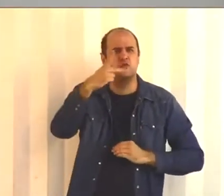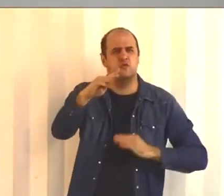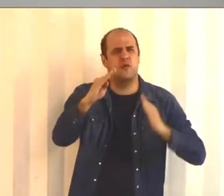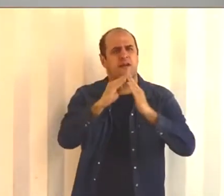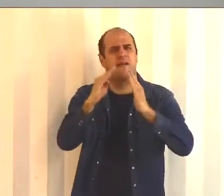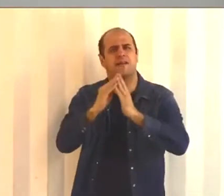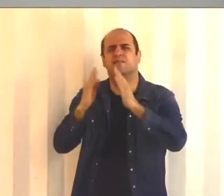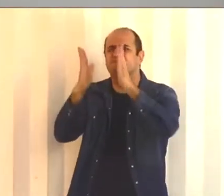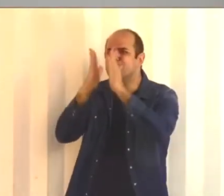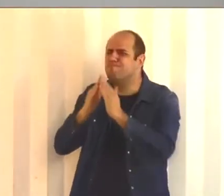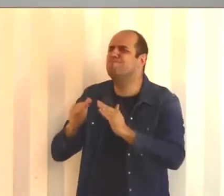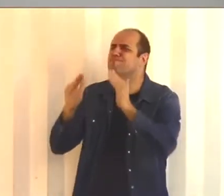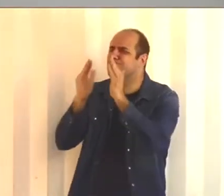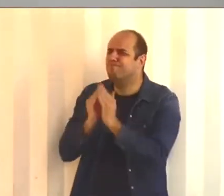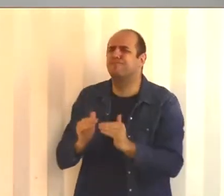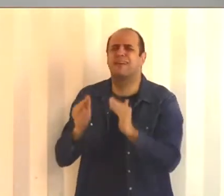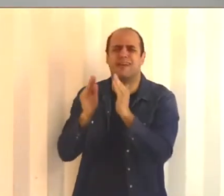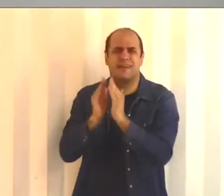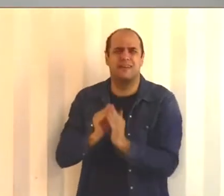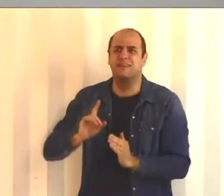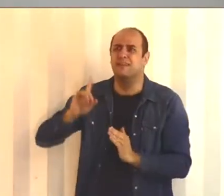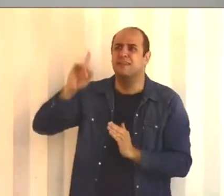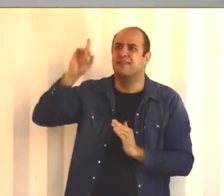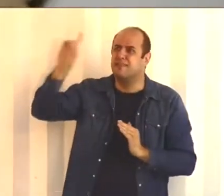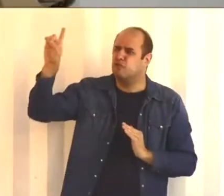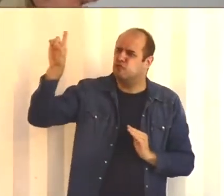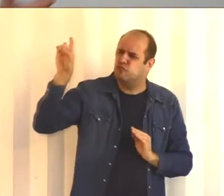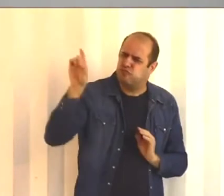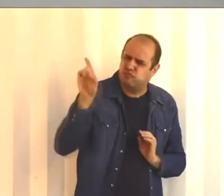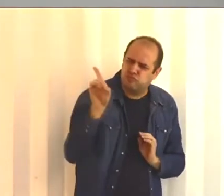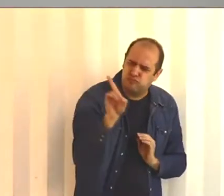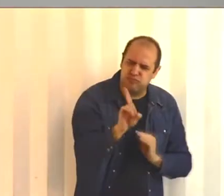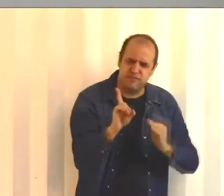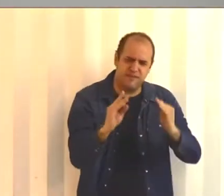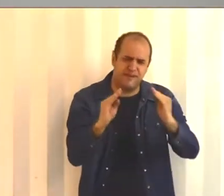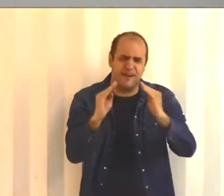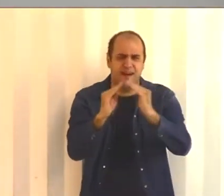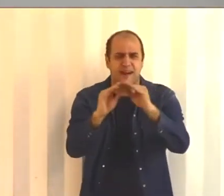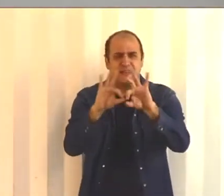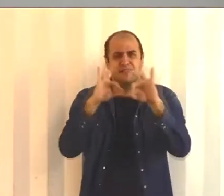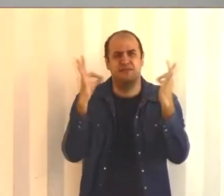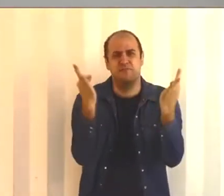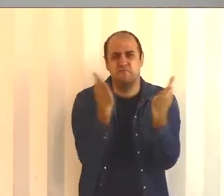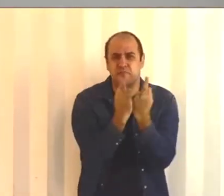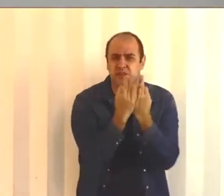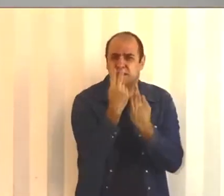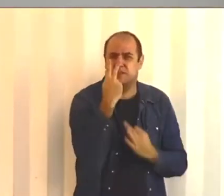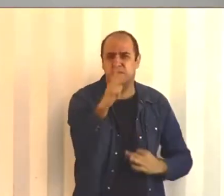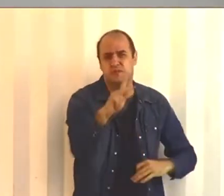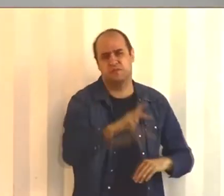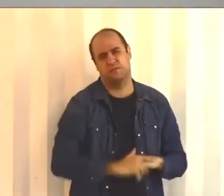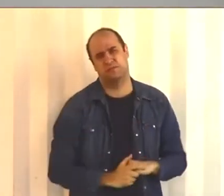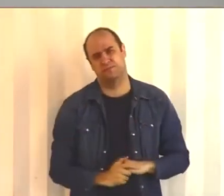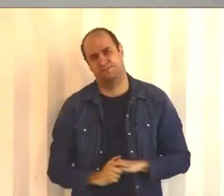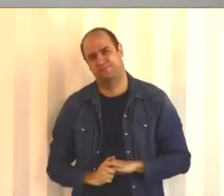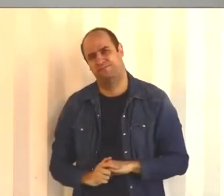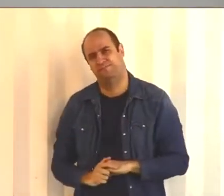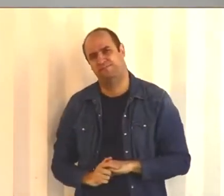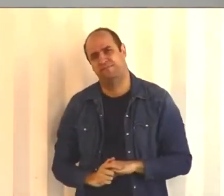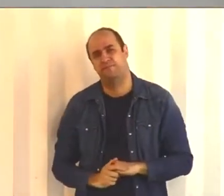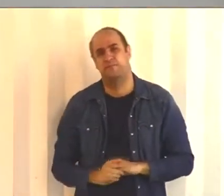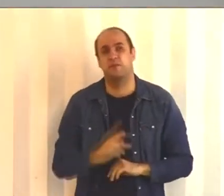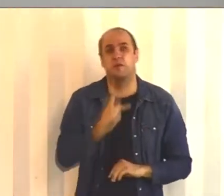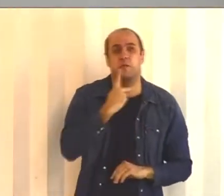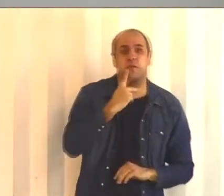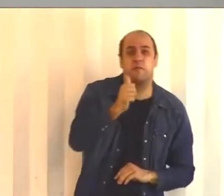clame desesperadamente para que Ele ocupe o lugar central da sua família. E me permitam os